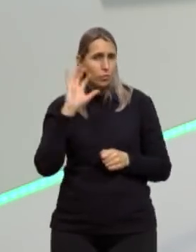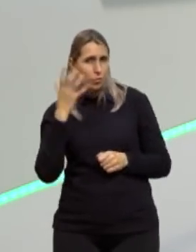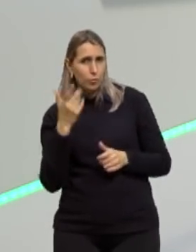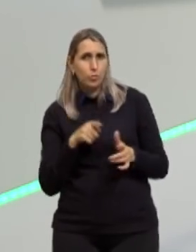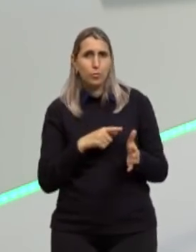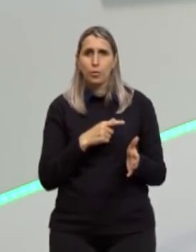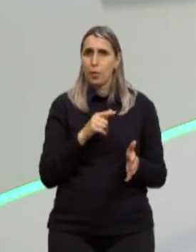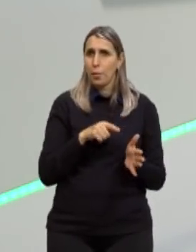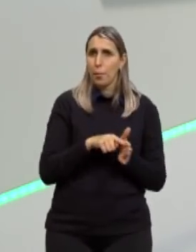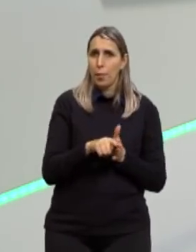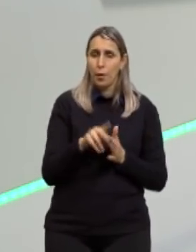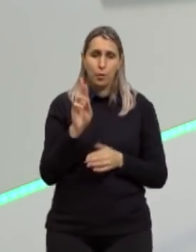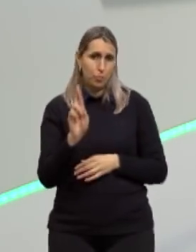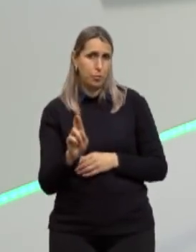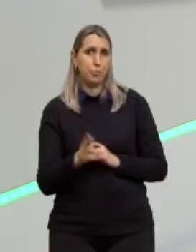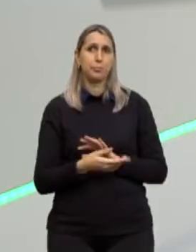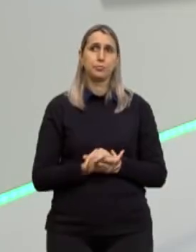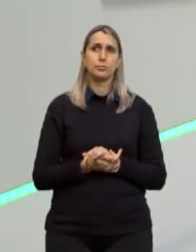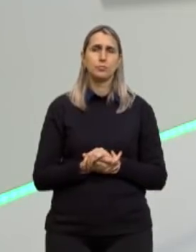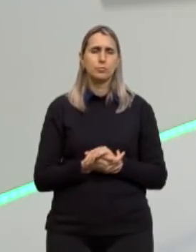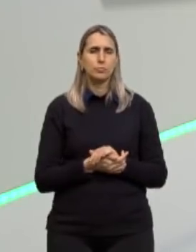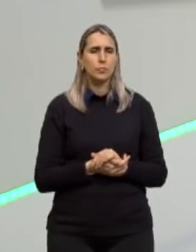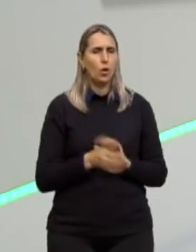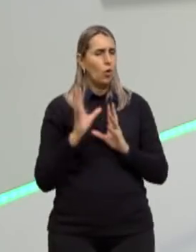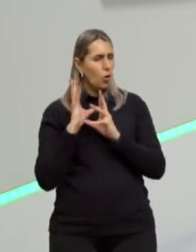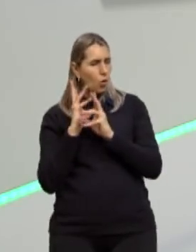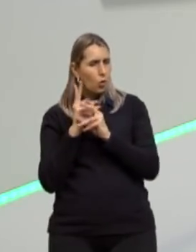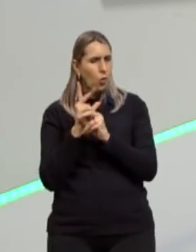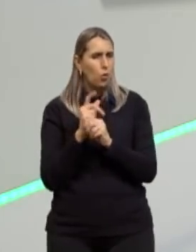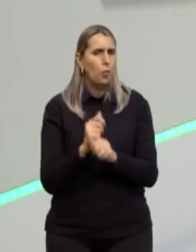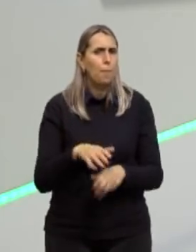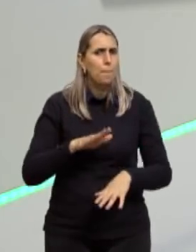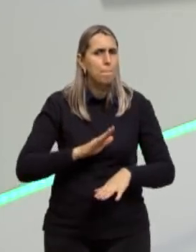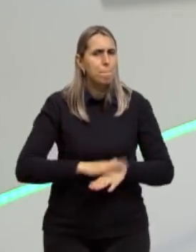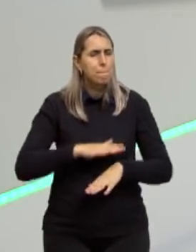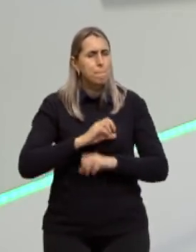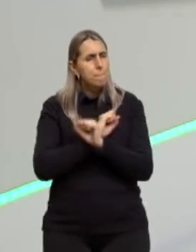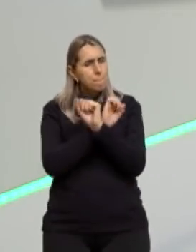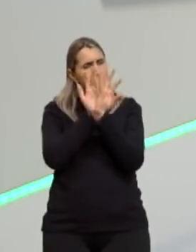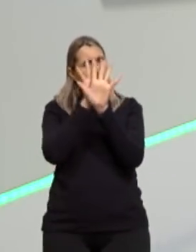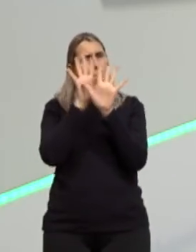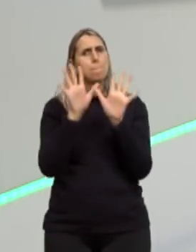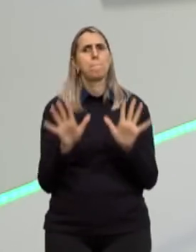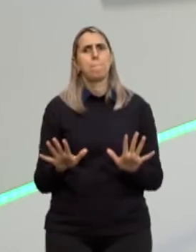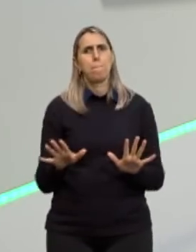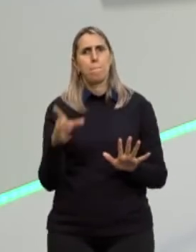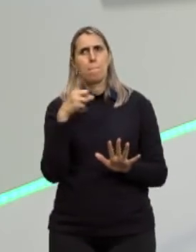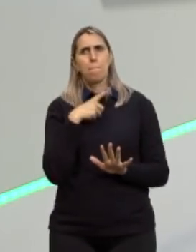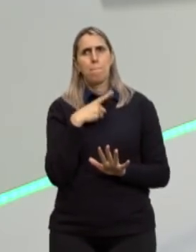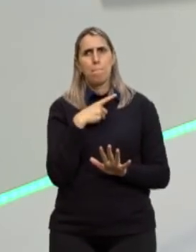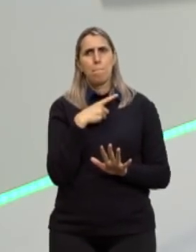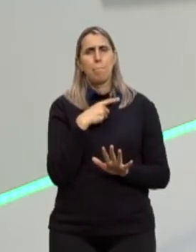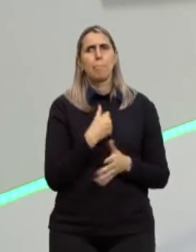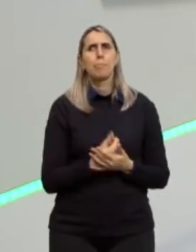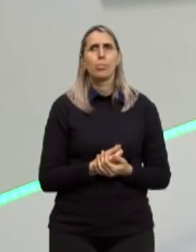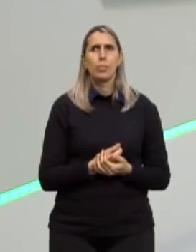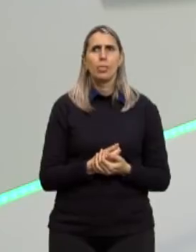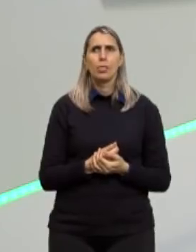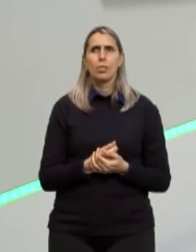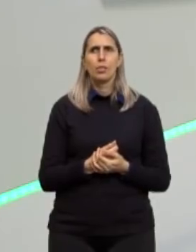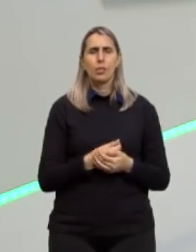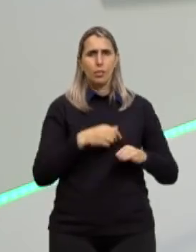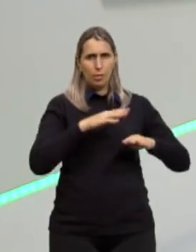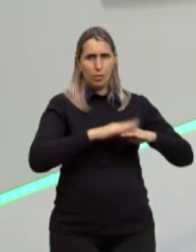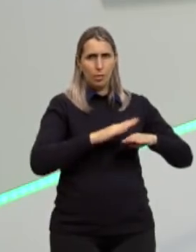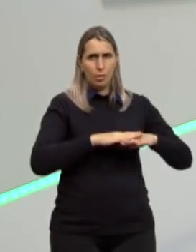resolvendo a questão certo por isso é importante a gente revisar porque quanto mais claro a gente tem essas essas